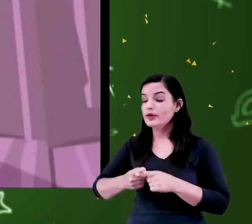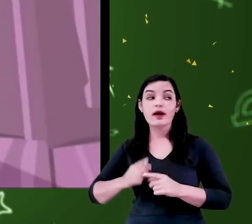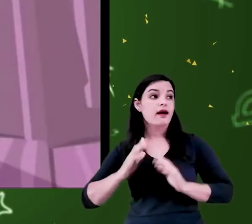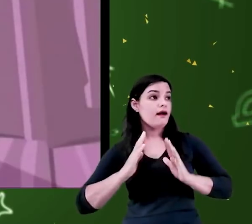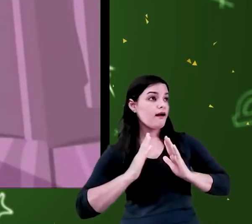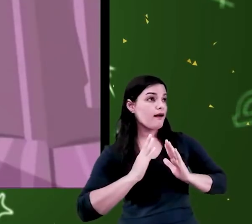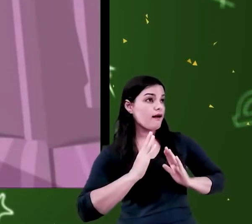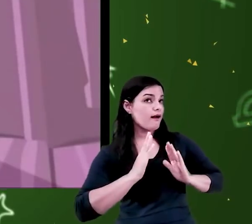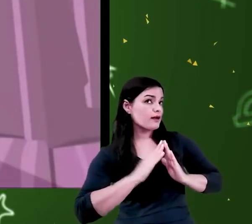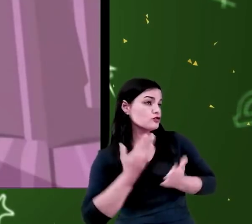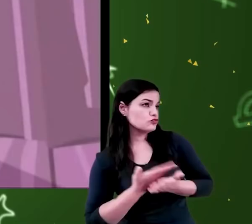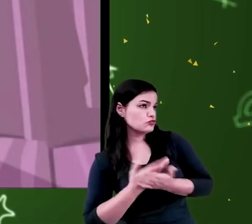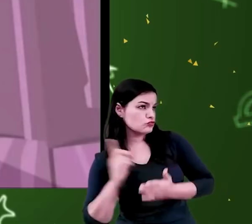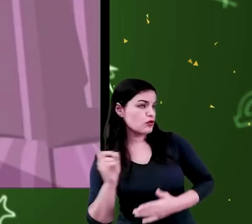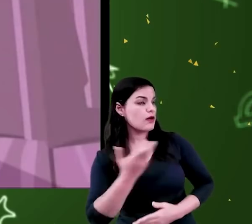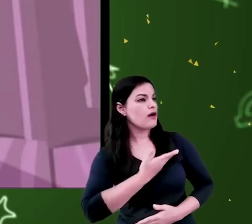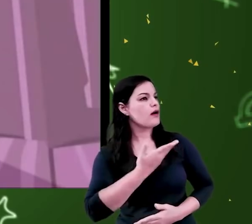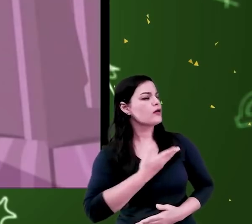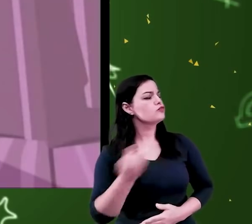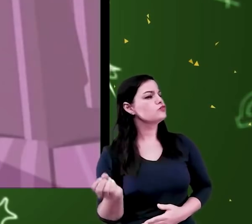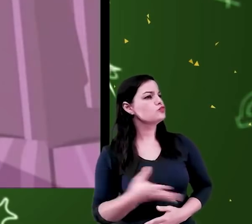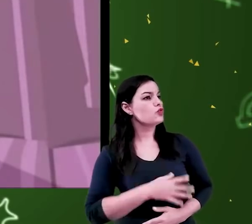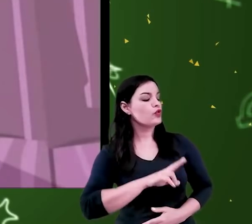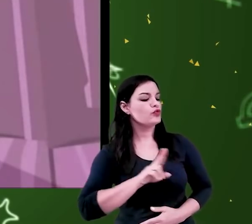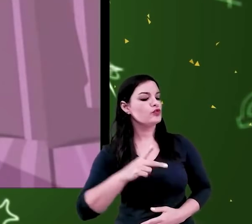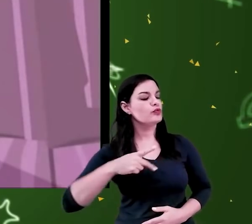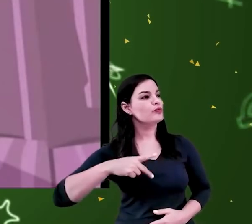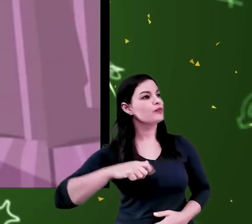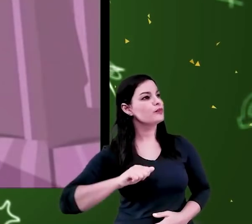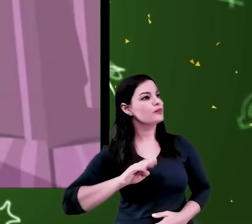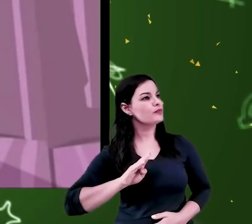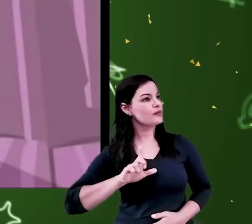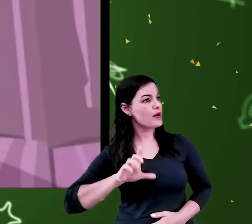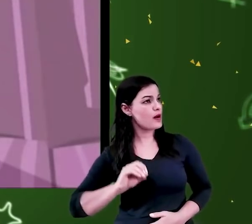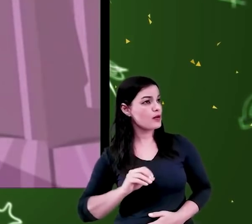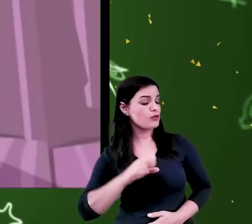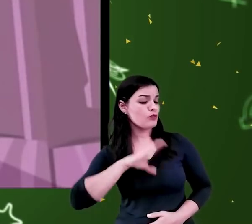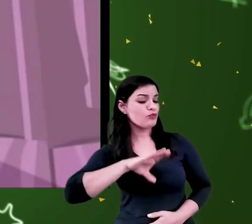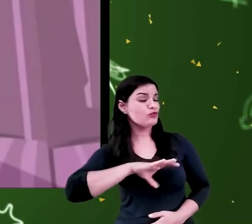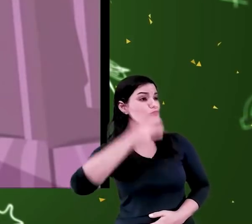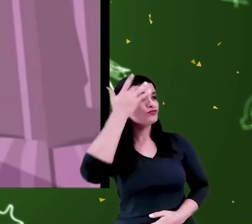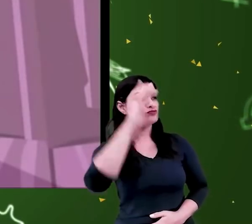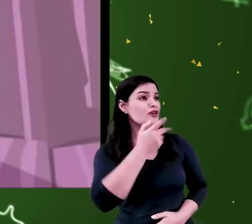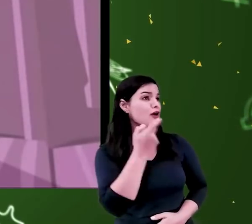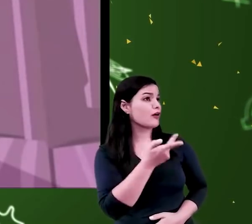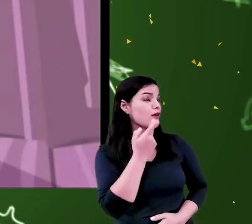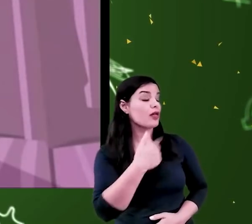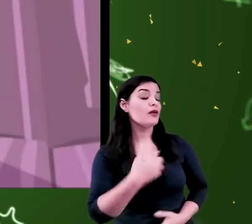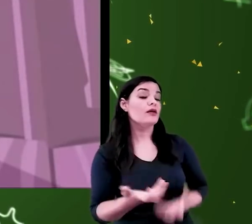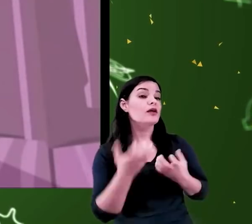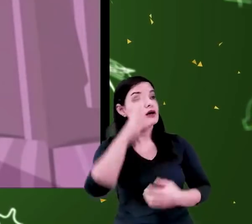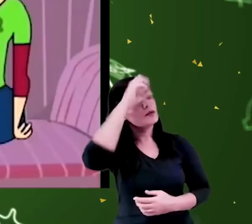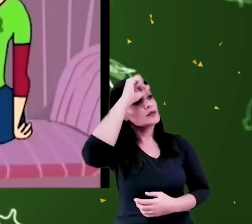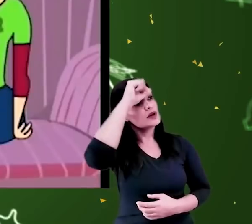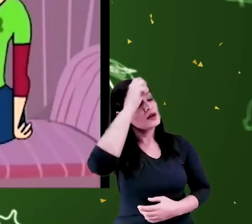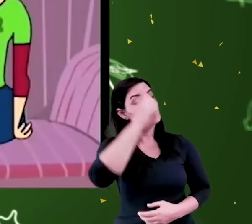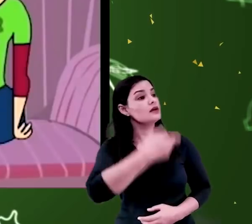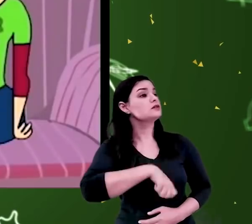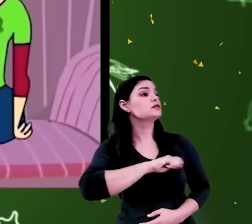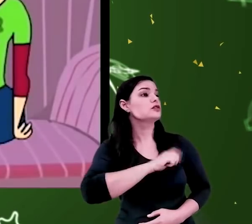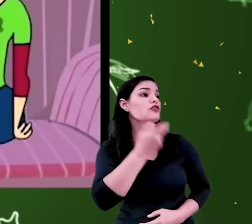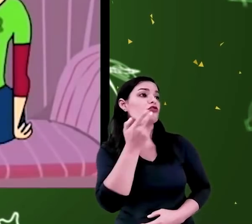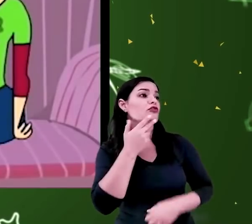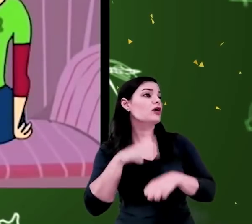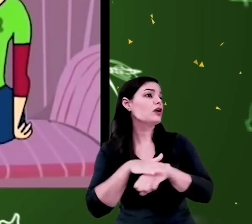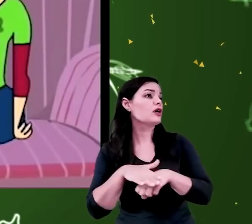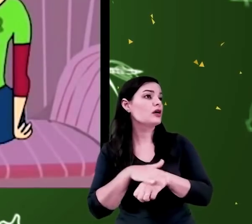amigo novo na escola, o Pablo, que quase não fala português. Aí eu queria aprender espanhol pra falar com ele. E de onde que